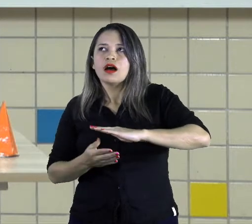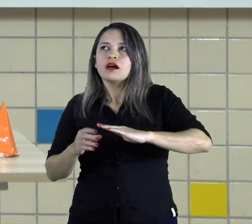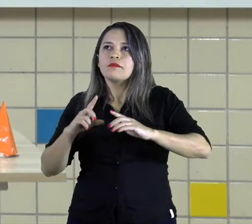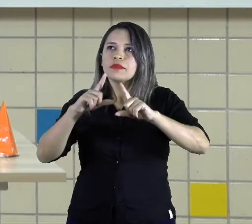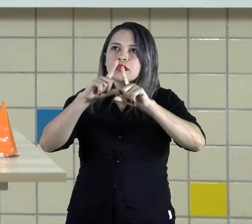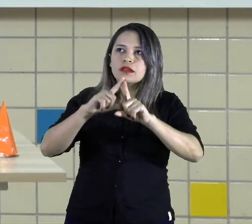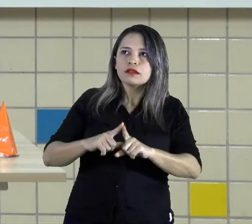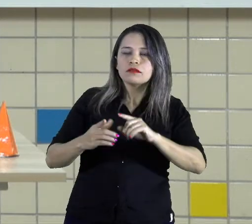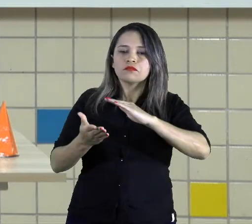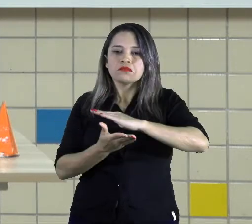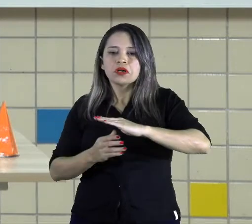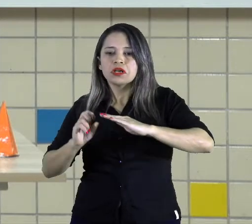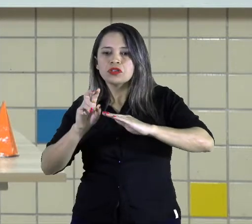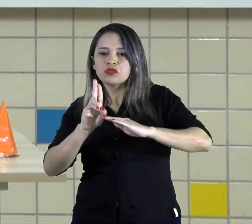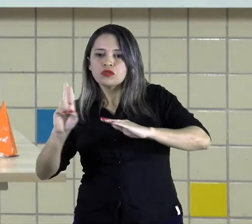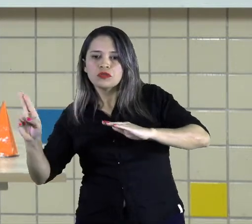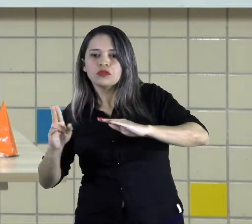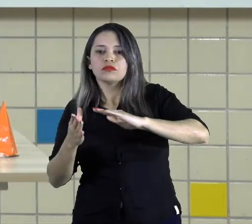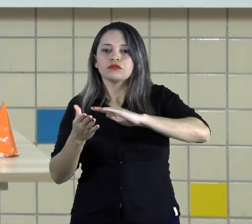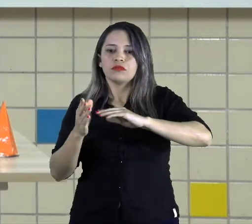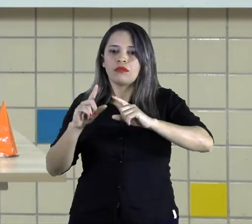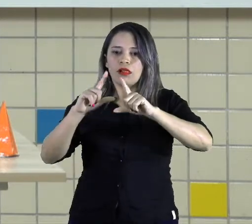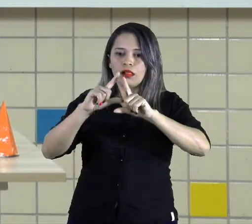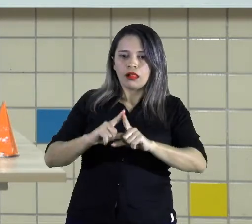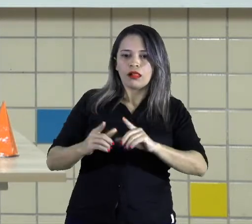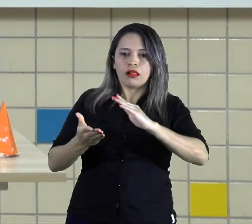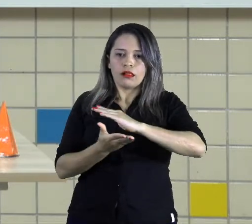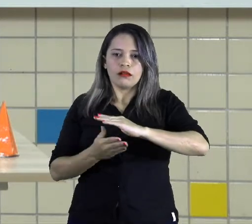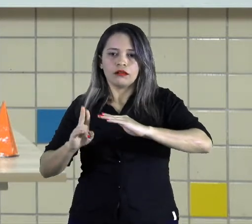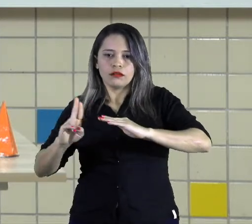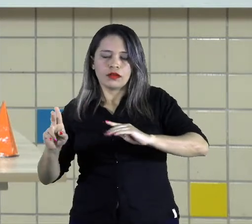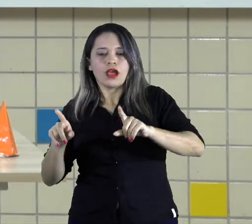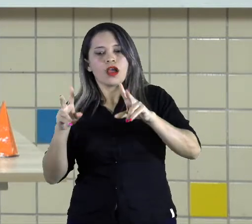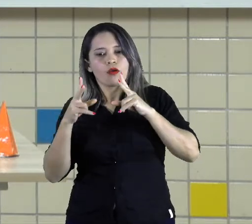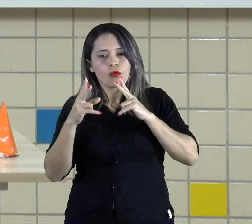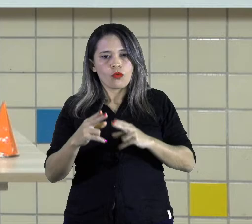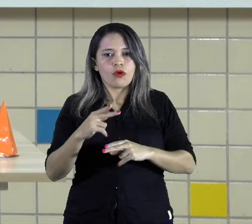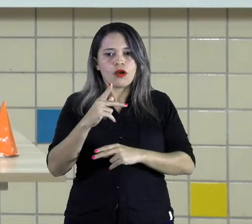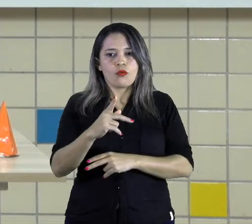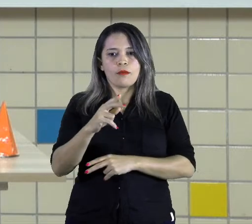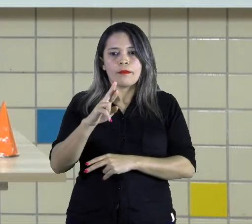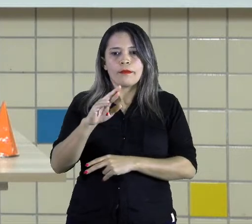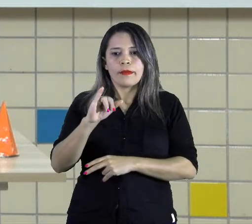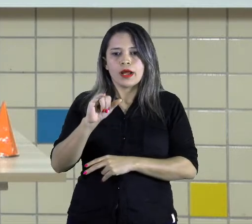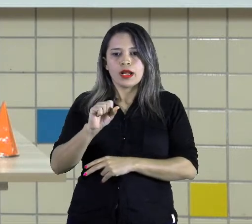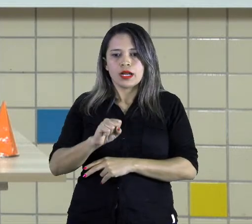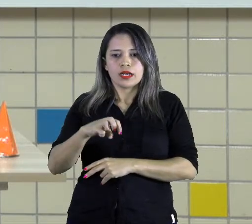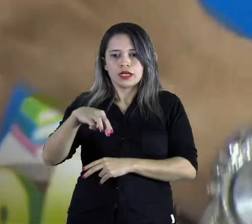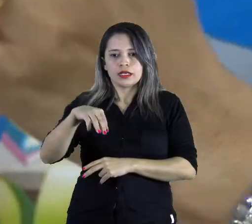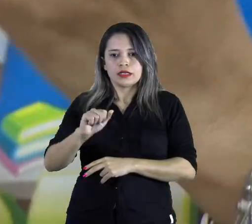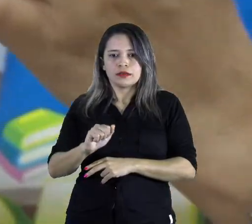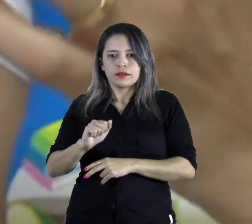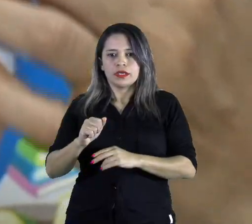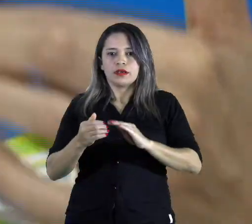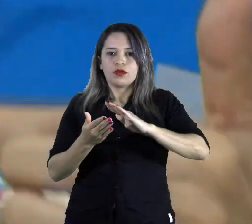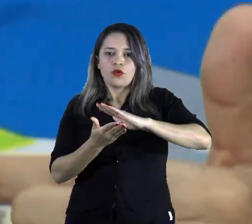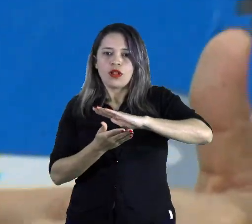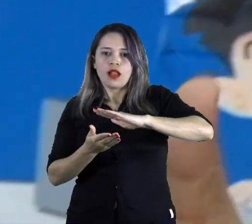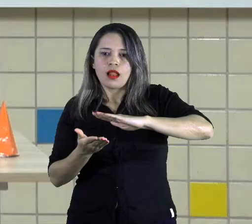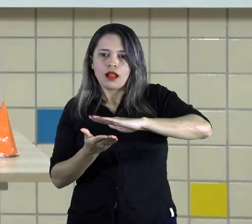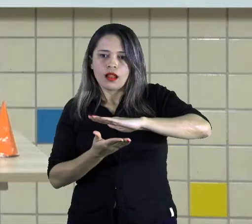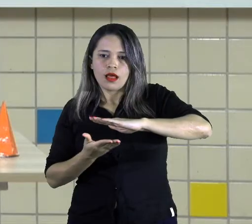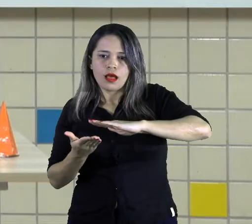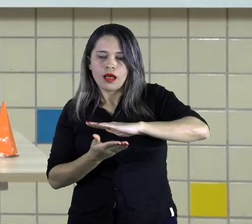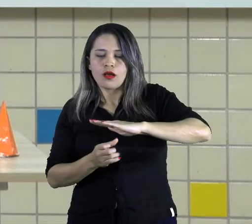de base tal. A mesma forma é os prismas, né? Prisma de base, quantos